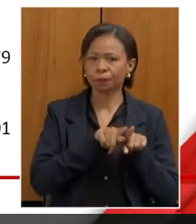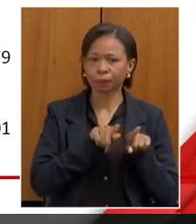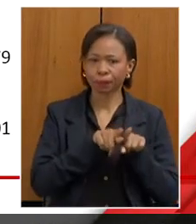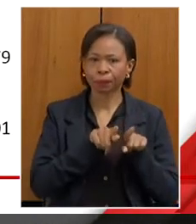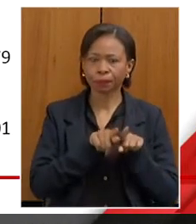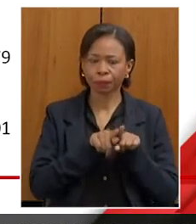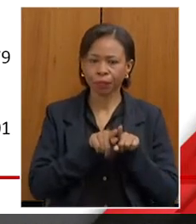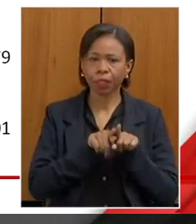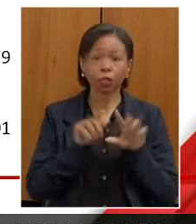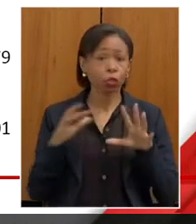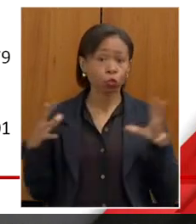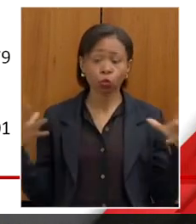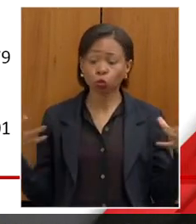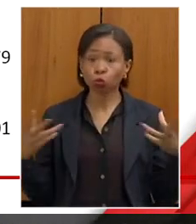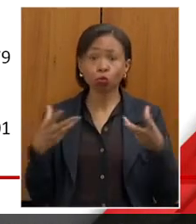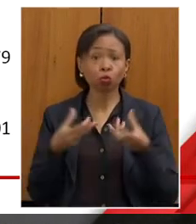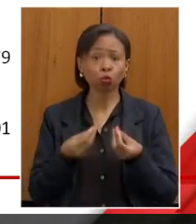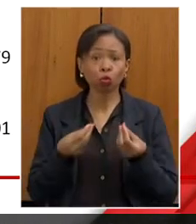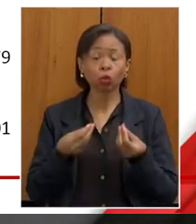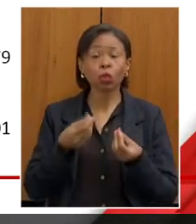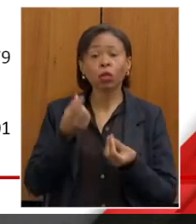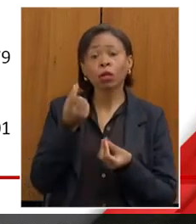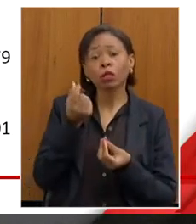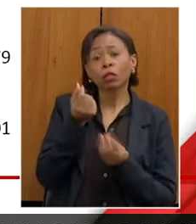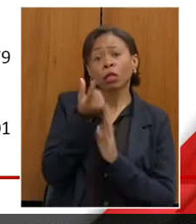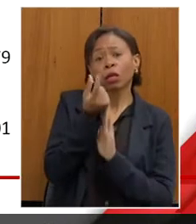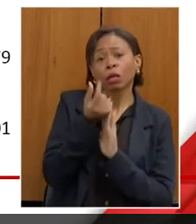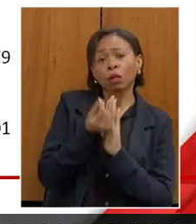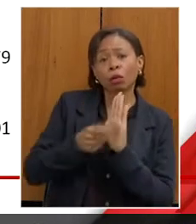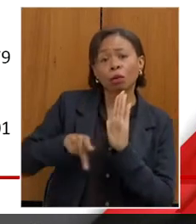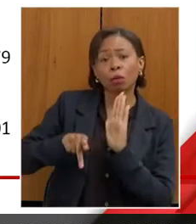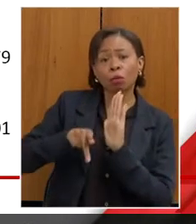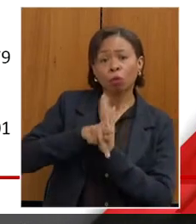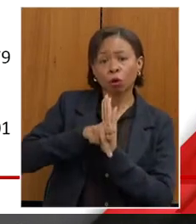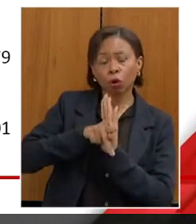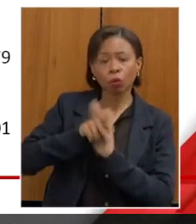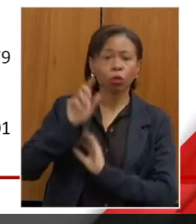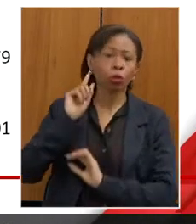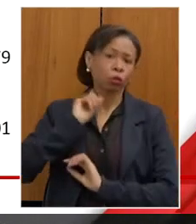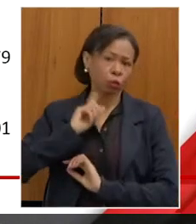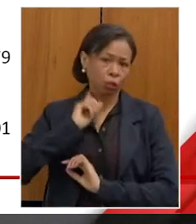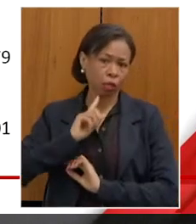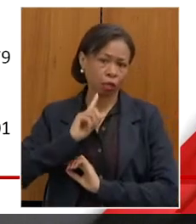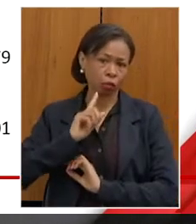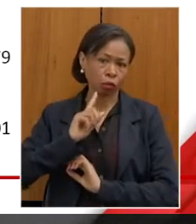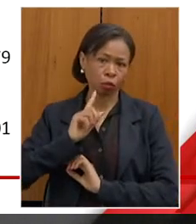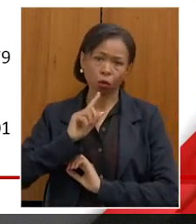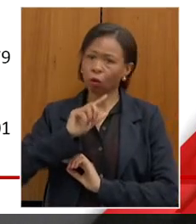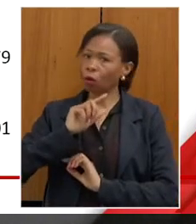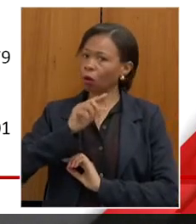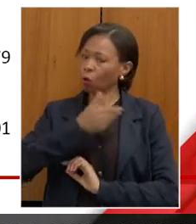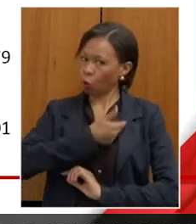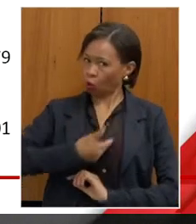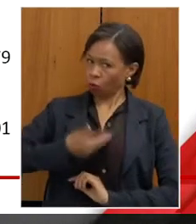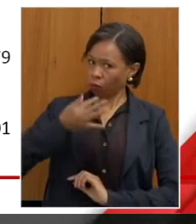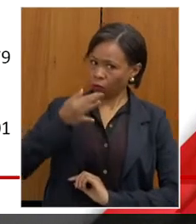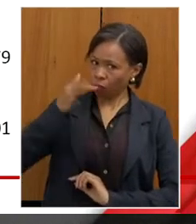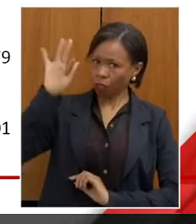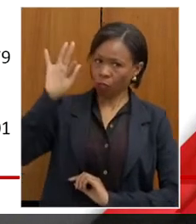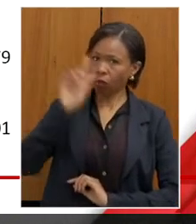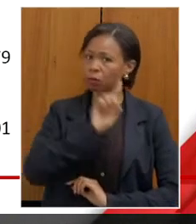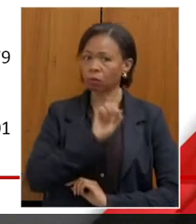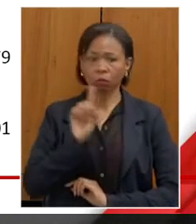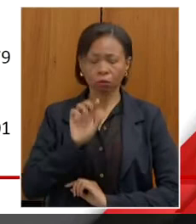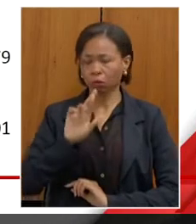isso tudo é de recurso próprio do Estado, não é do recurso do governo federal. É recurso do Estado, enquanto não há